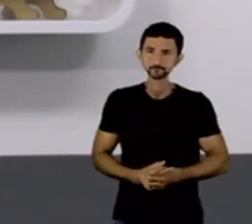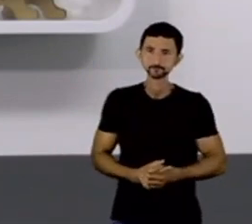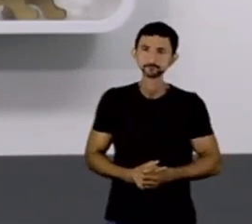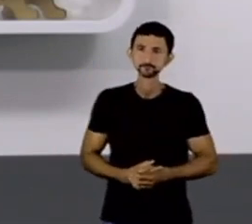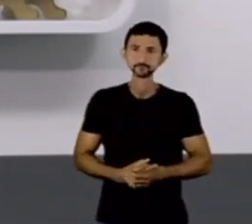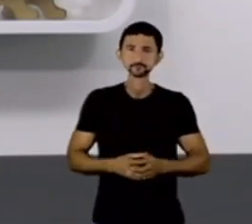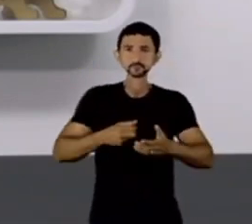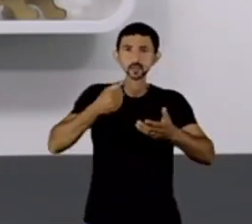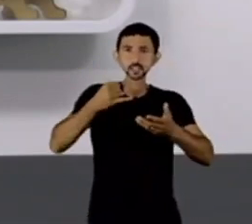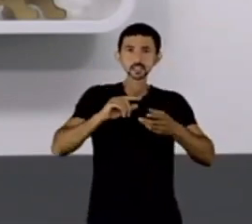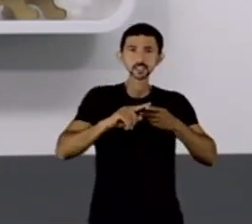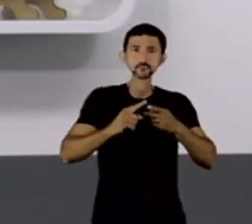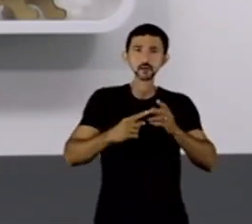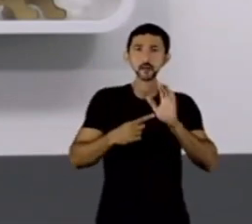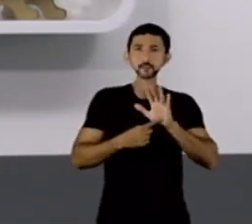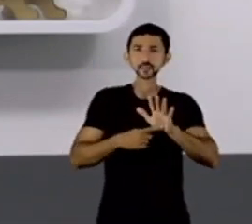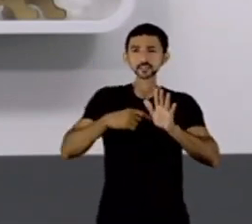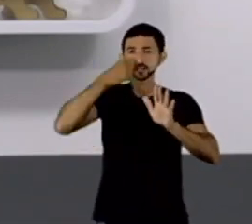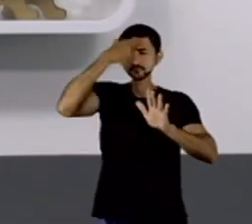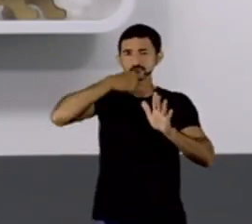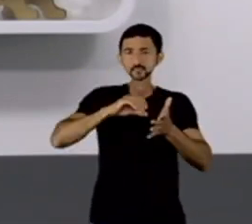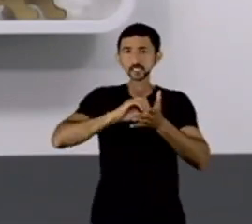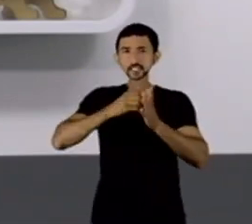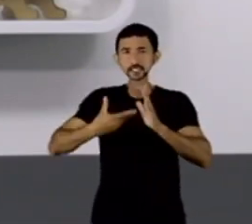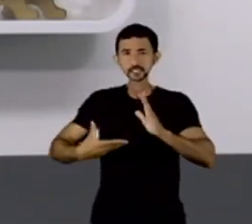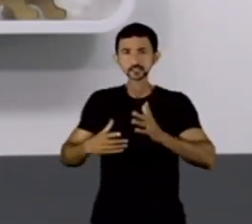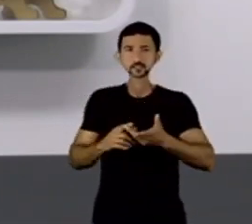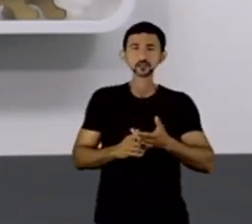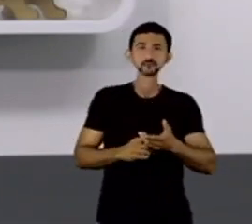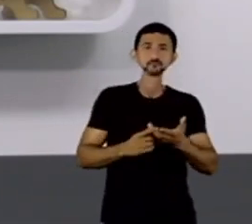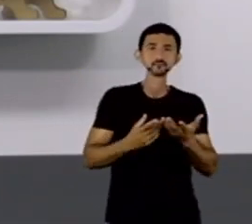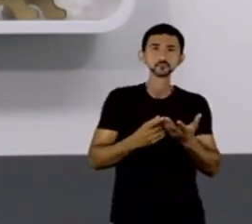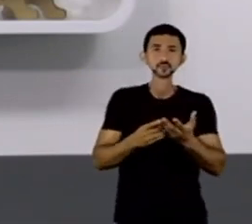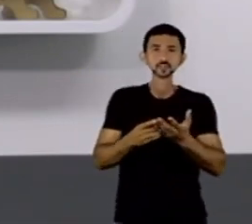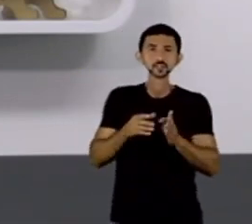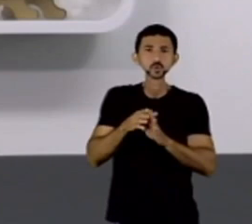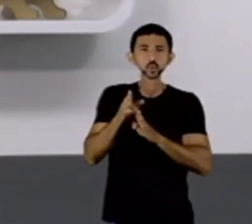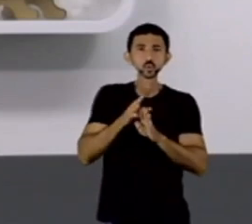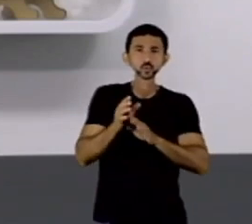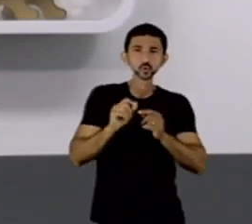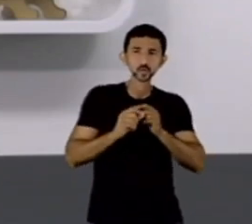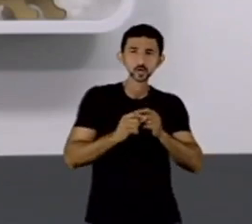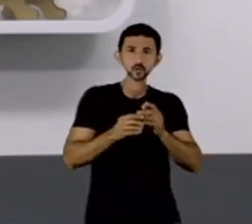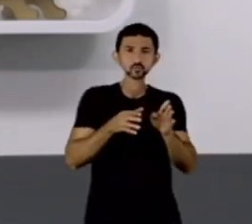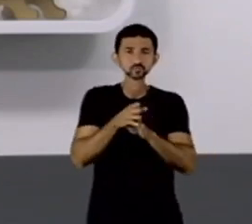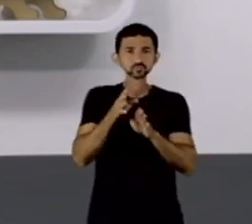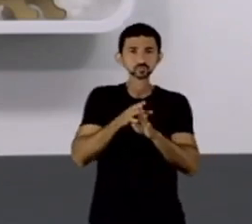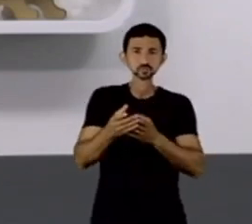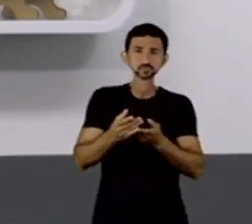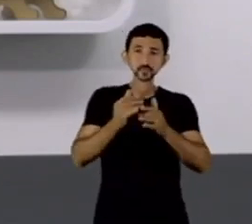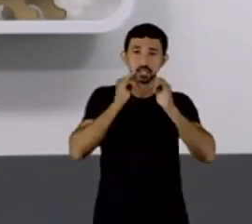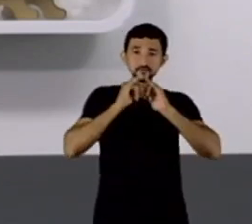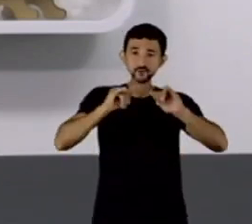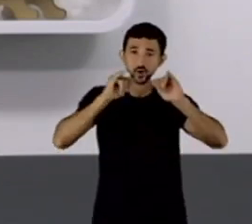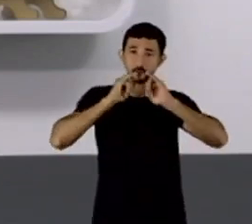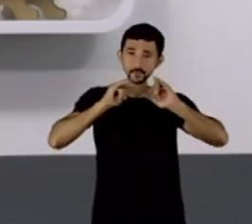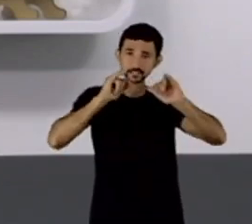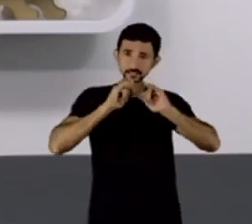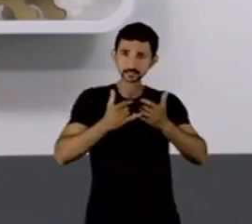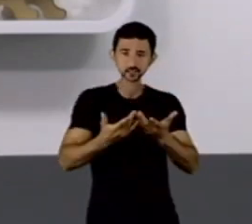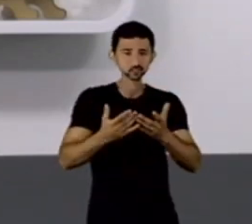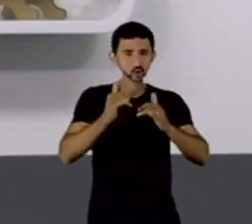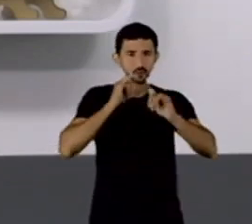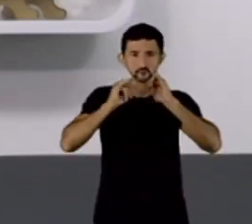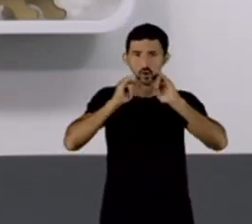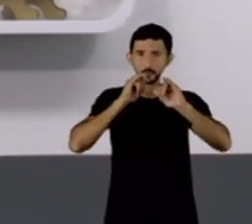O descritivo, para apresentar características. O instrucional, o que apresenta instruções. E o informativo, que ele só te